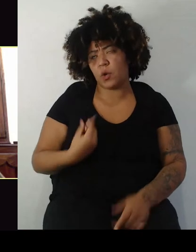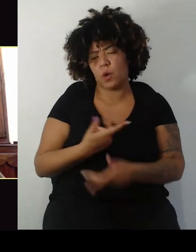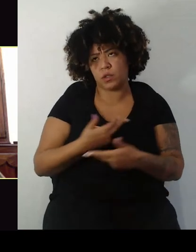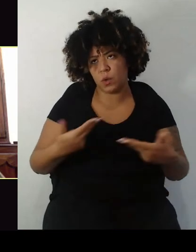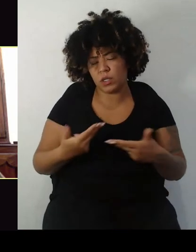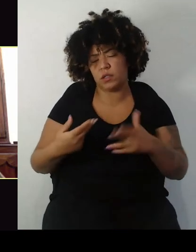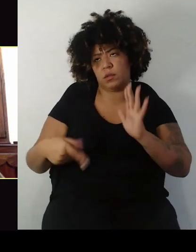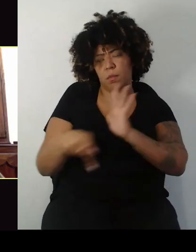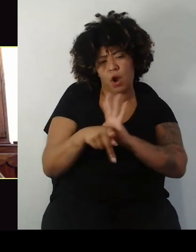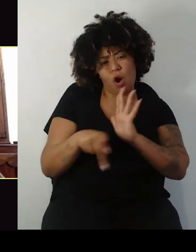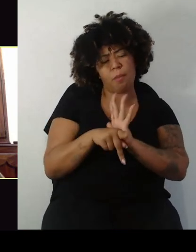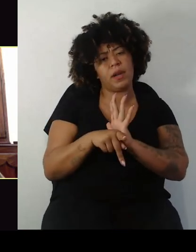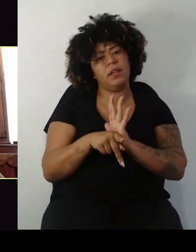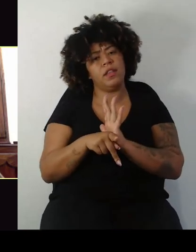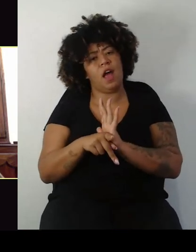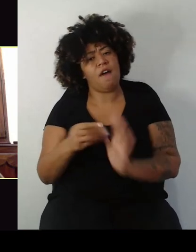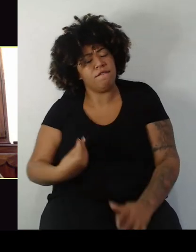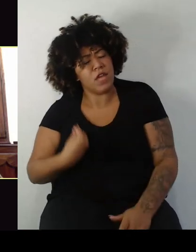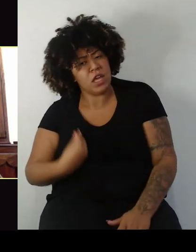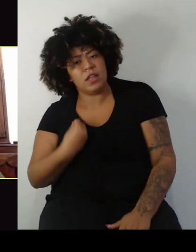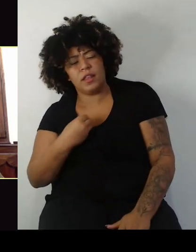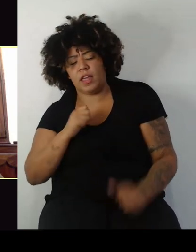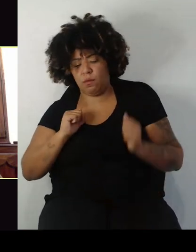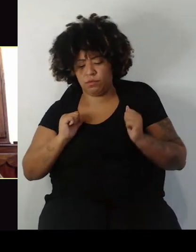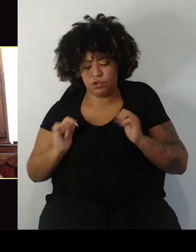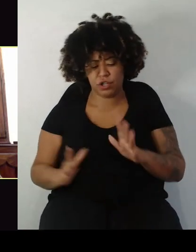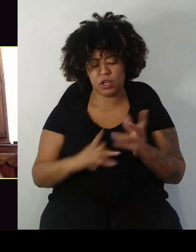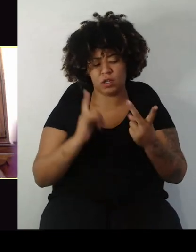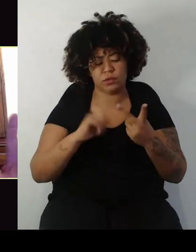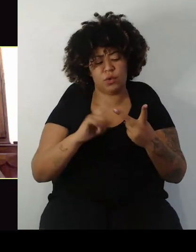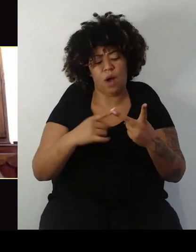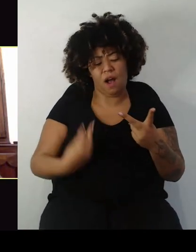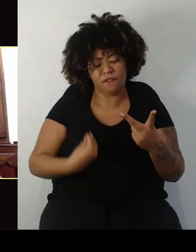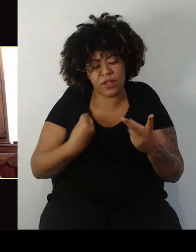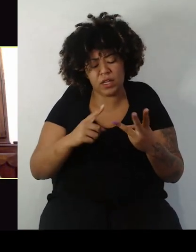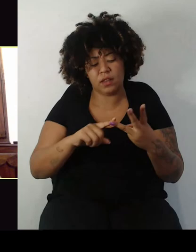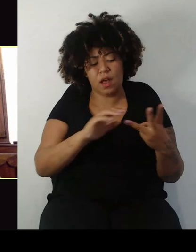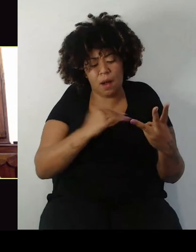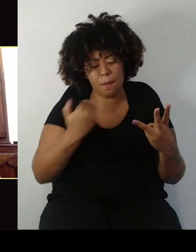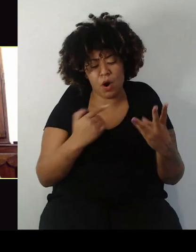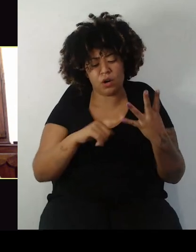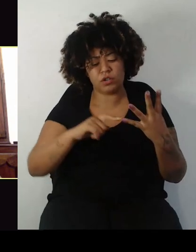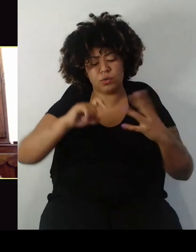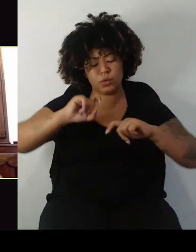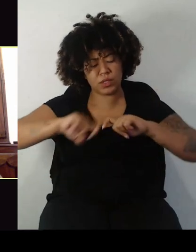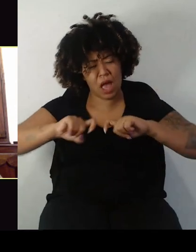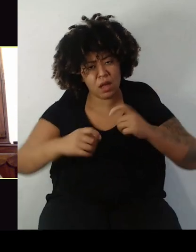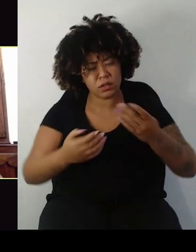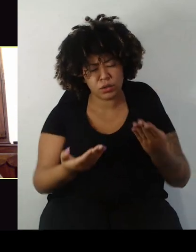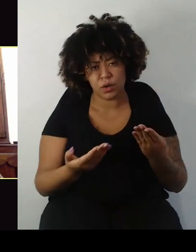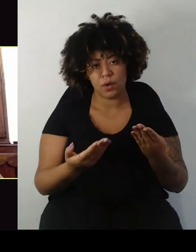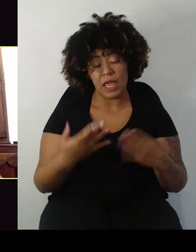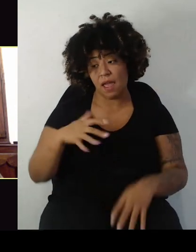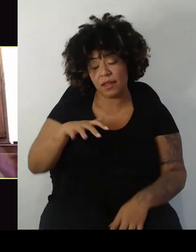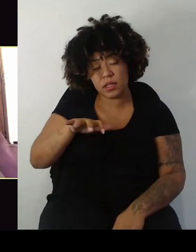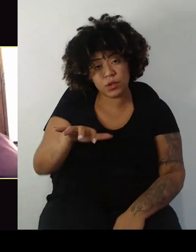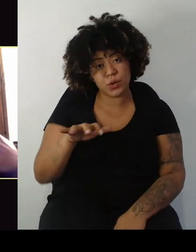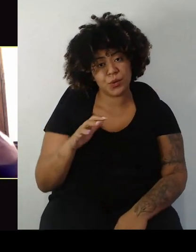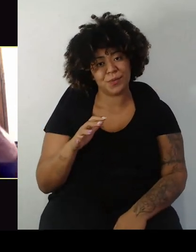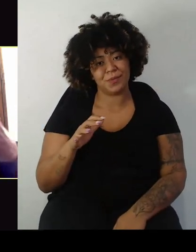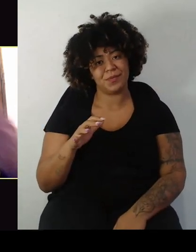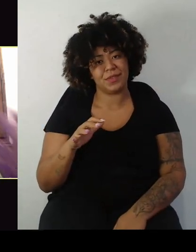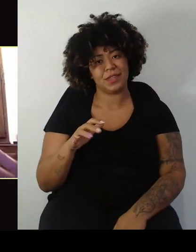o sexo do instinto e tá aí mais um motivo pelo qual ele se